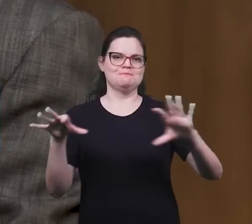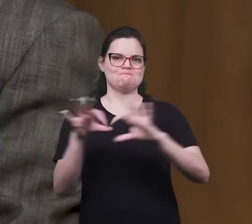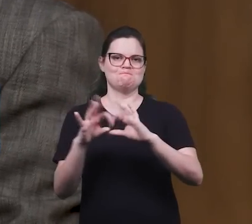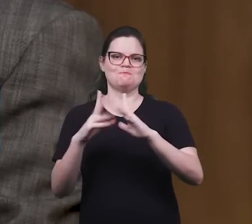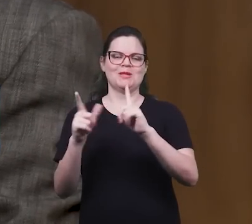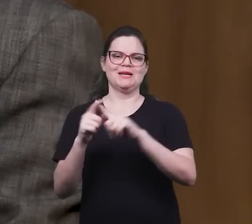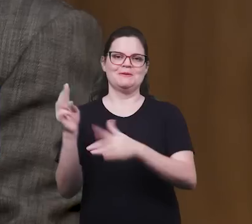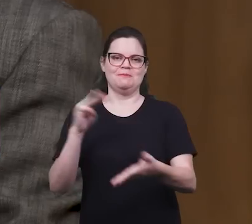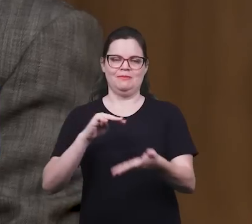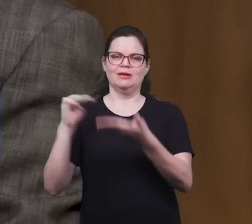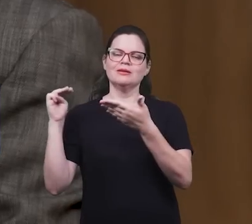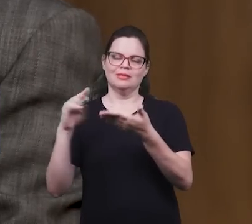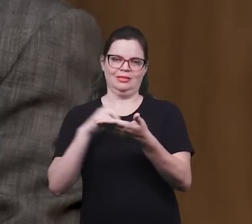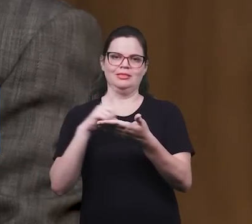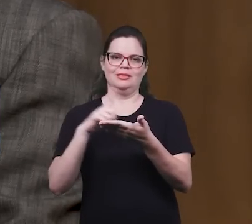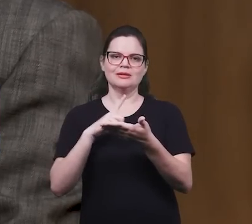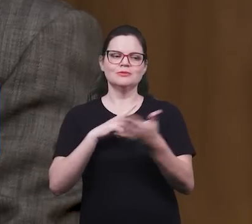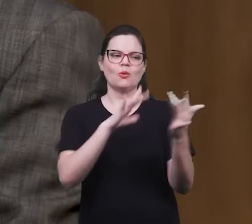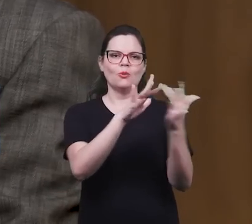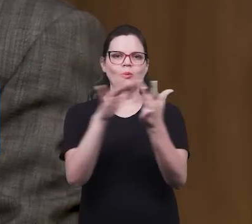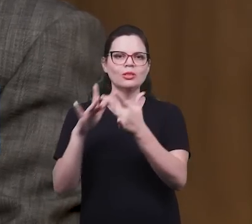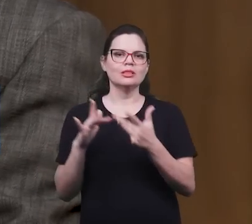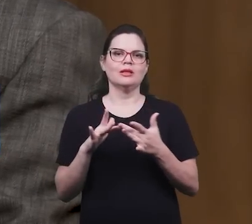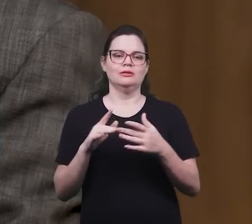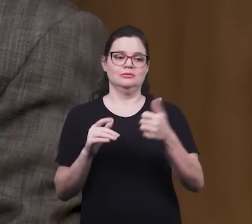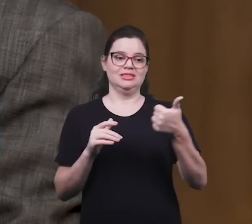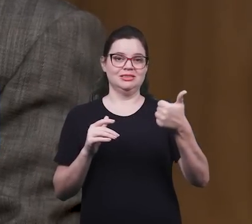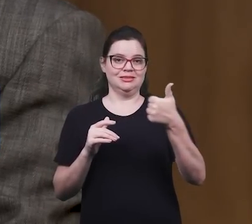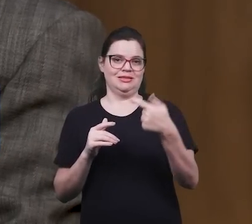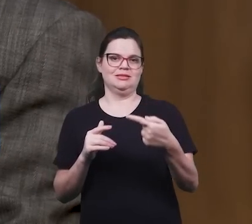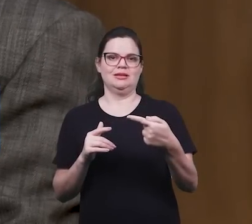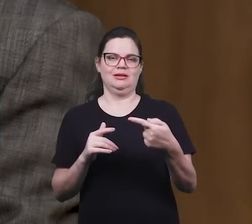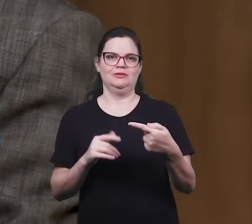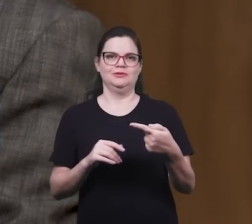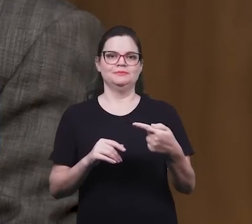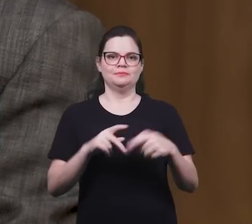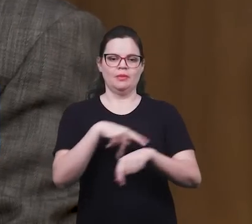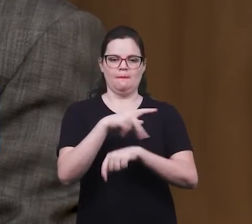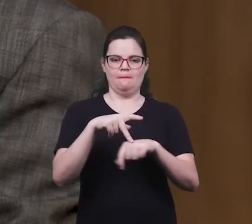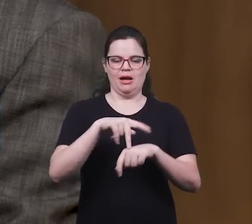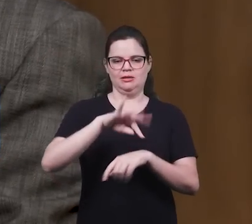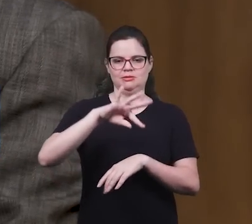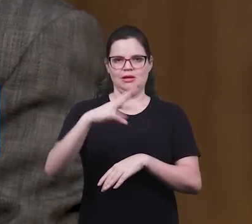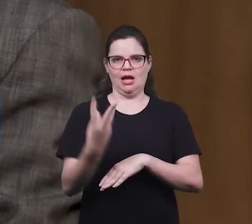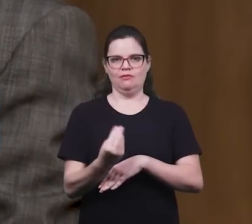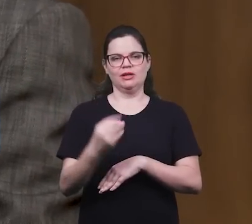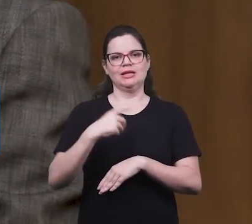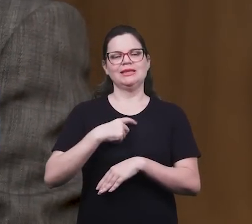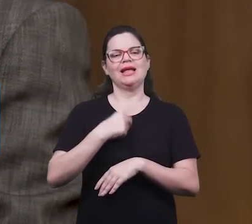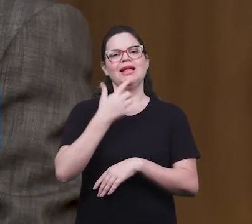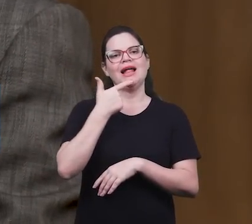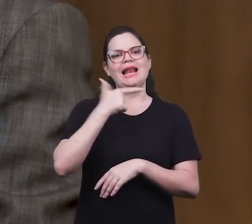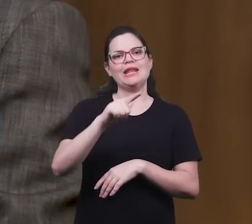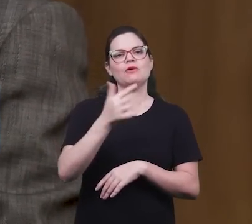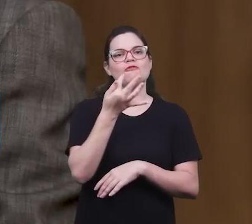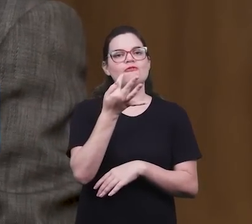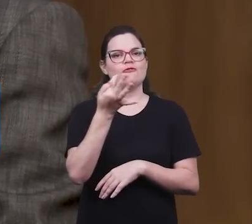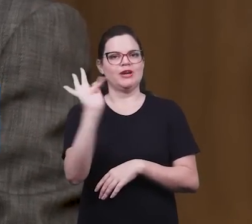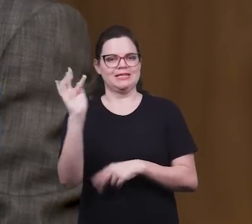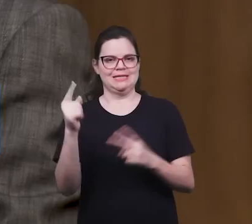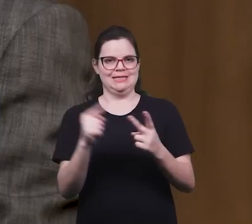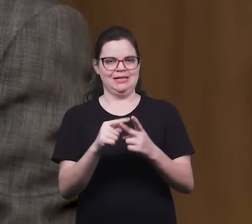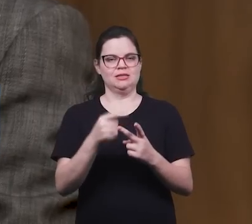temos um excelente relacionamento com eles, tanto em países africanos de língua francesa, quanto língua inglesa, quanto